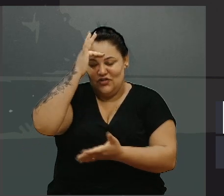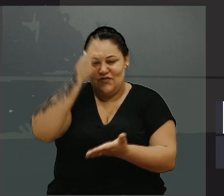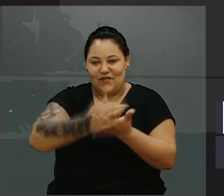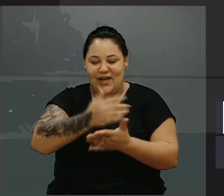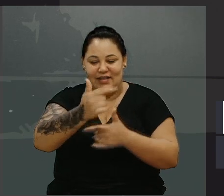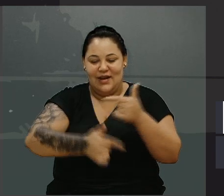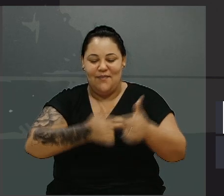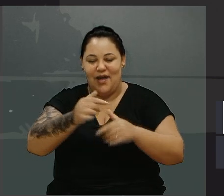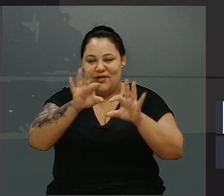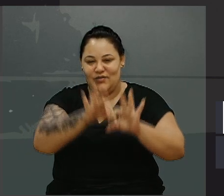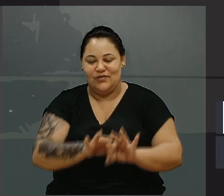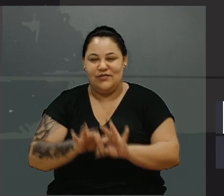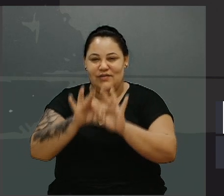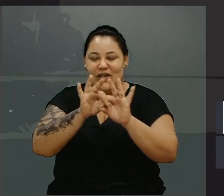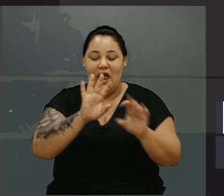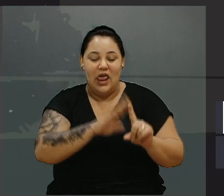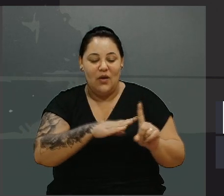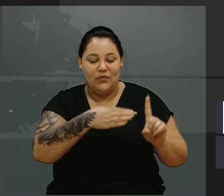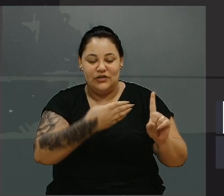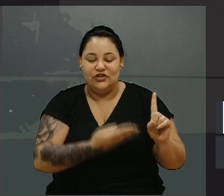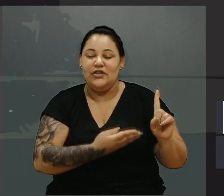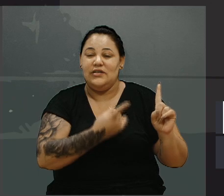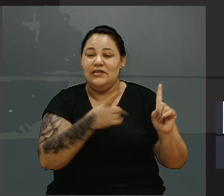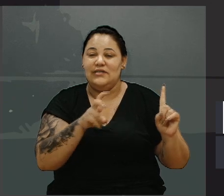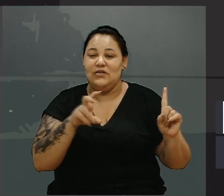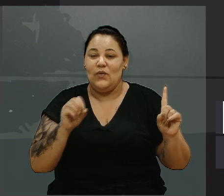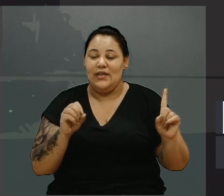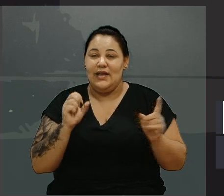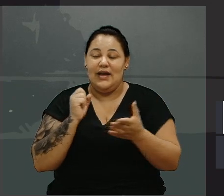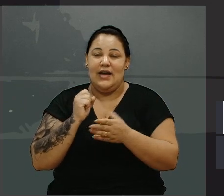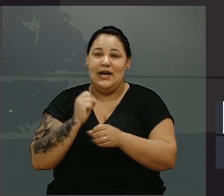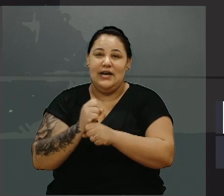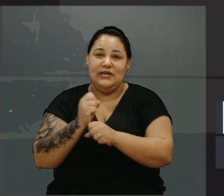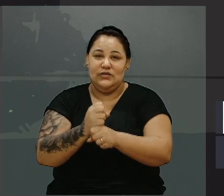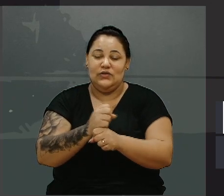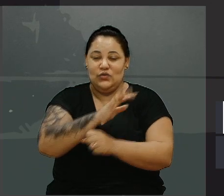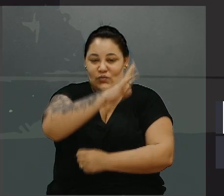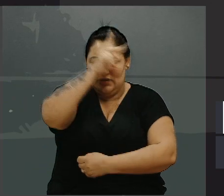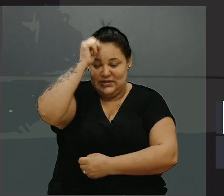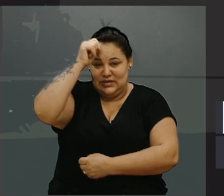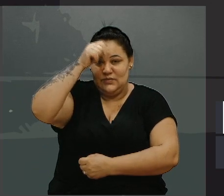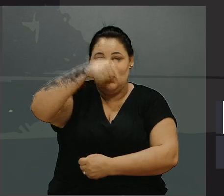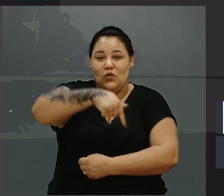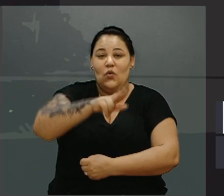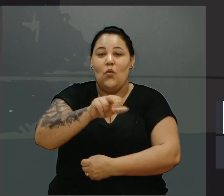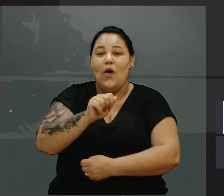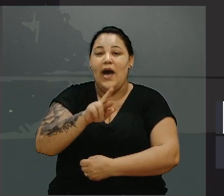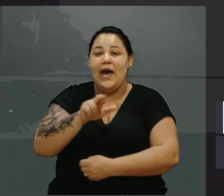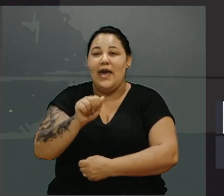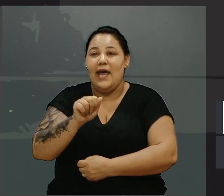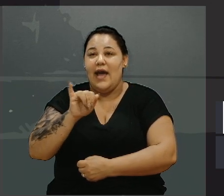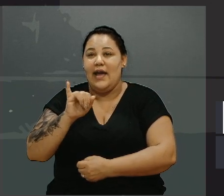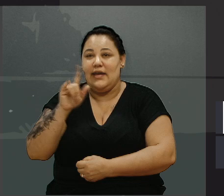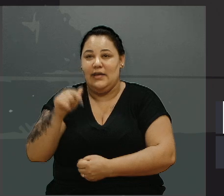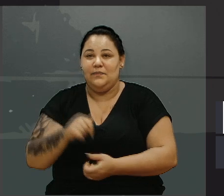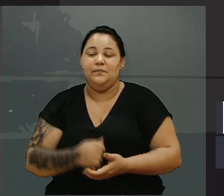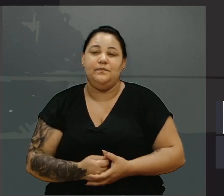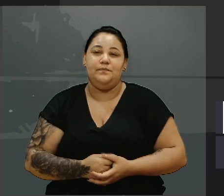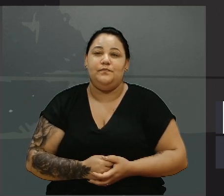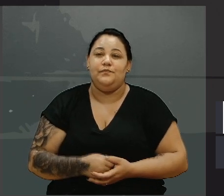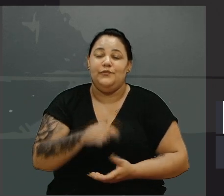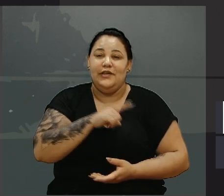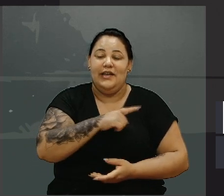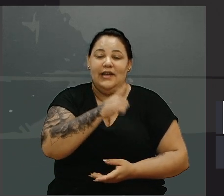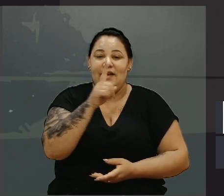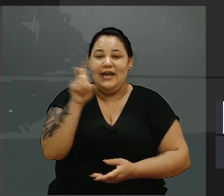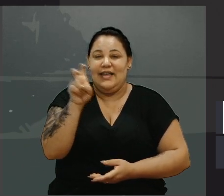união. Então ela homenageia os 150 anos do município de Quaraí. Temos ainda a 15 de novembro,